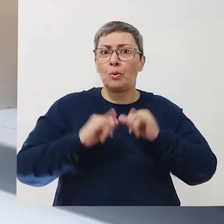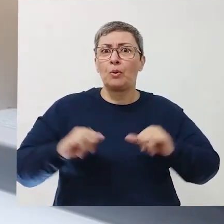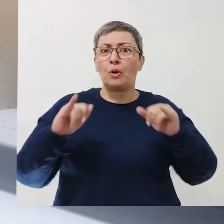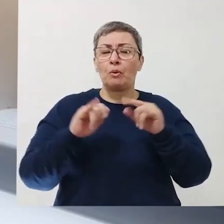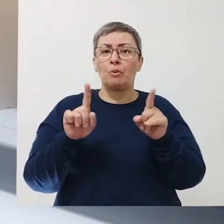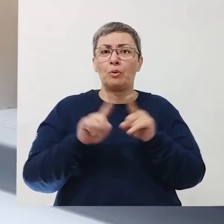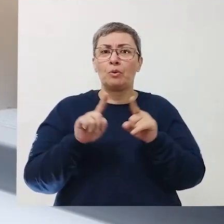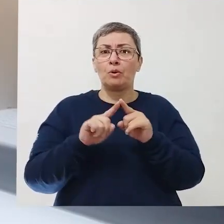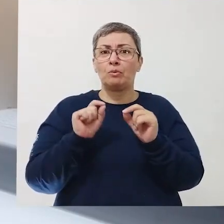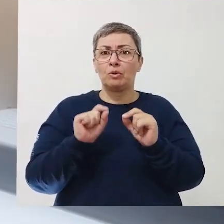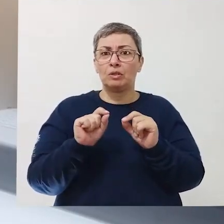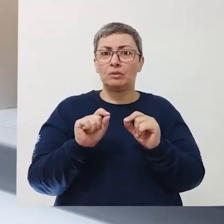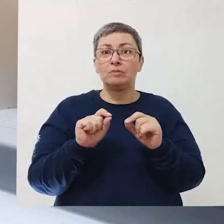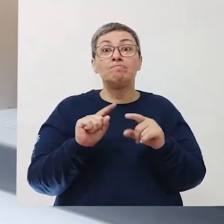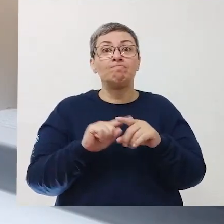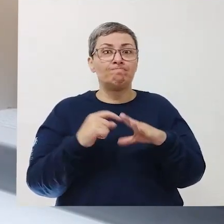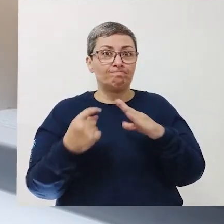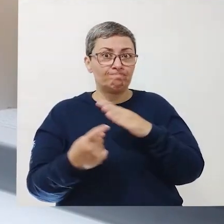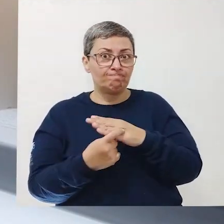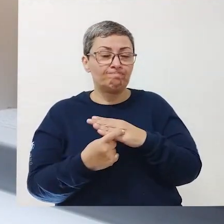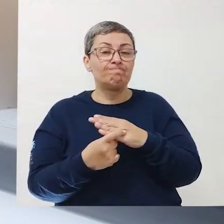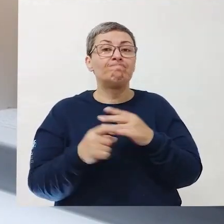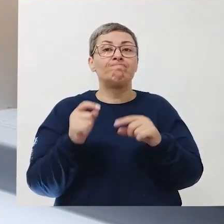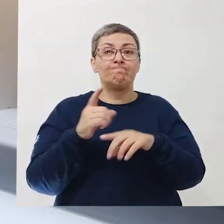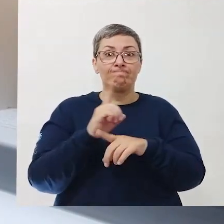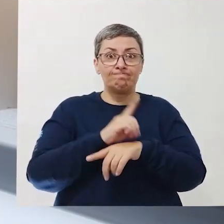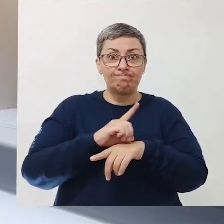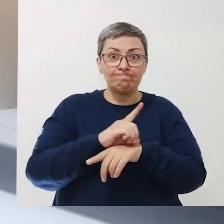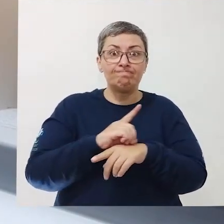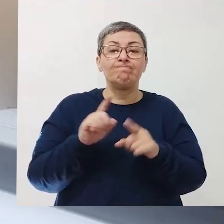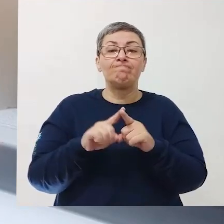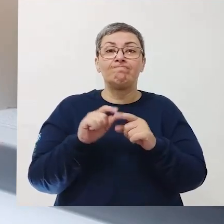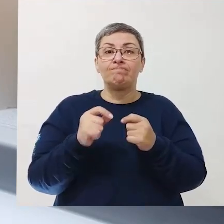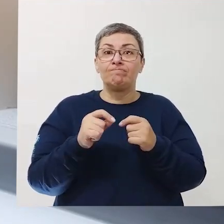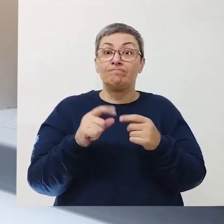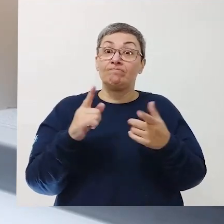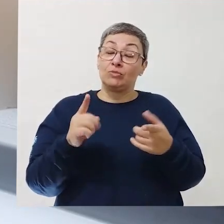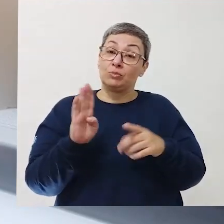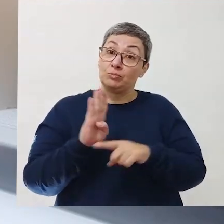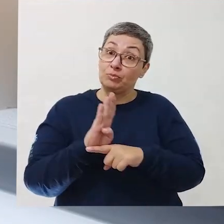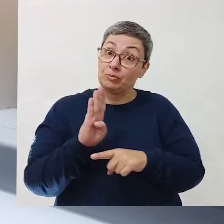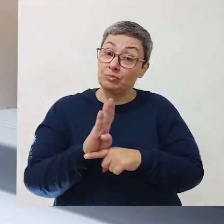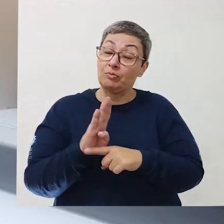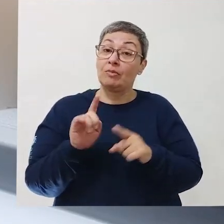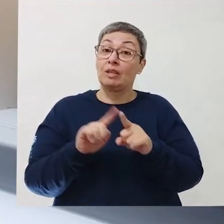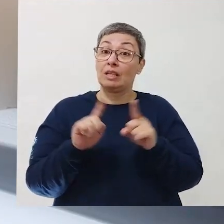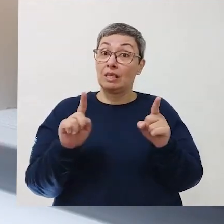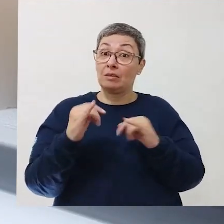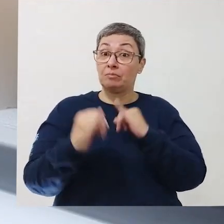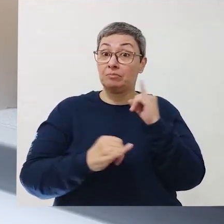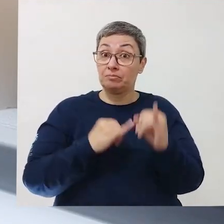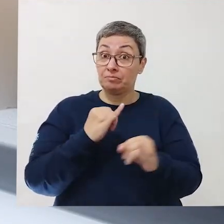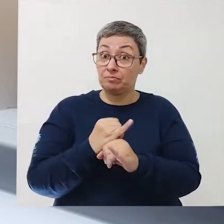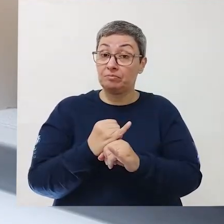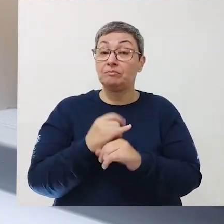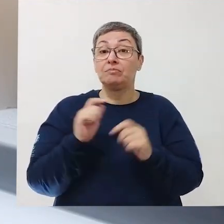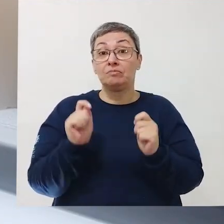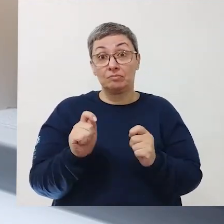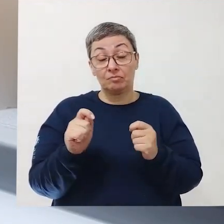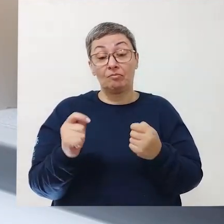muito difícil respeitar o horário comercial O funcionário muitas vezes deve estar